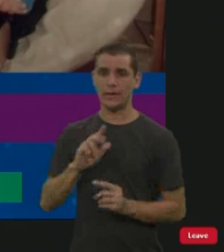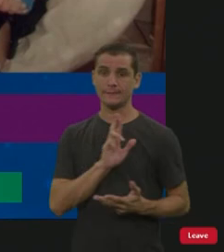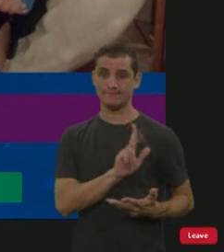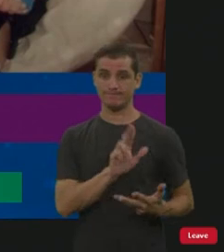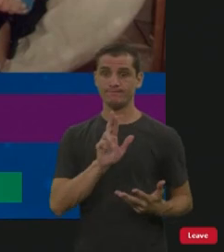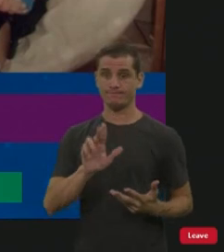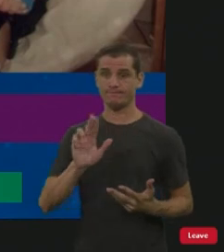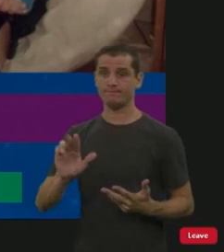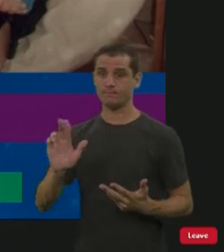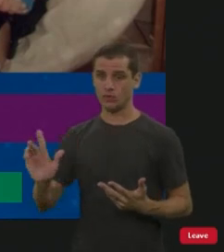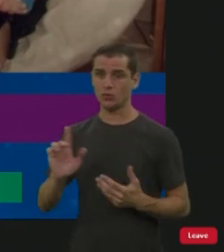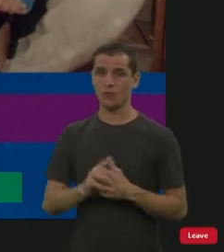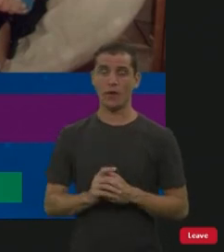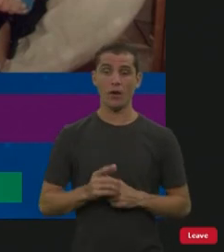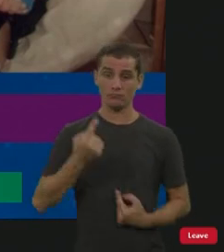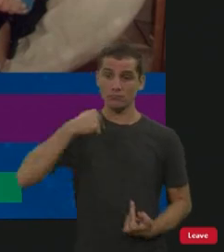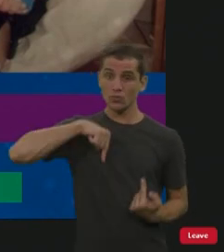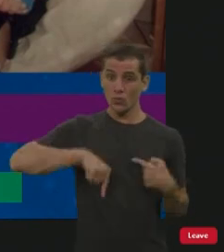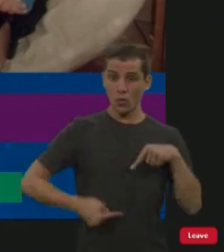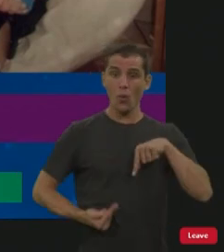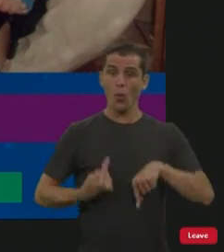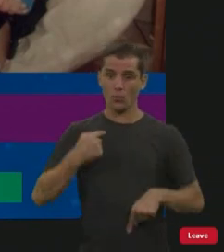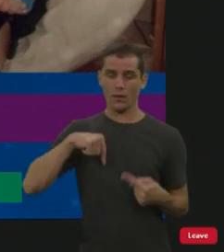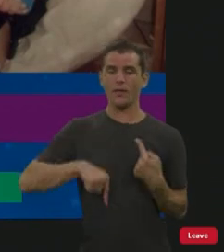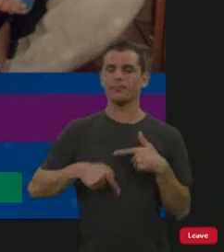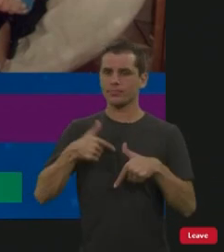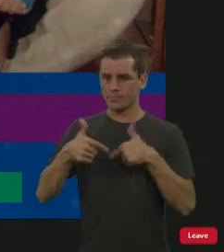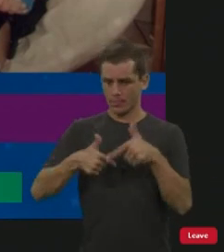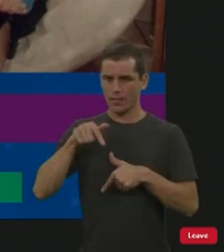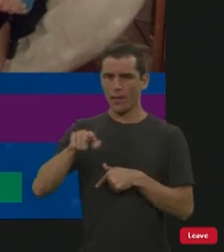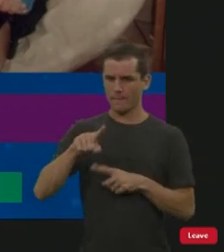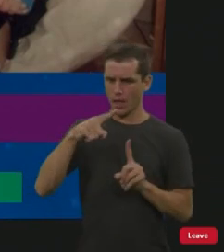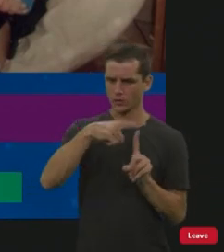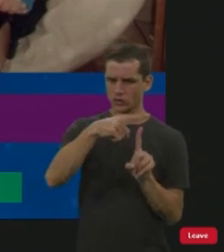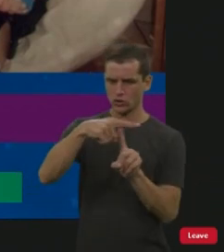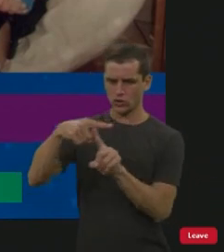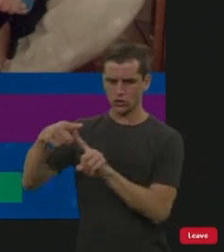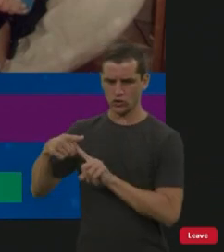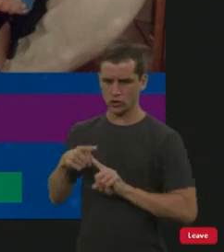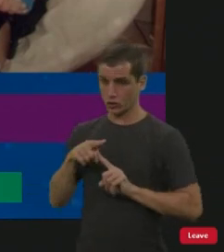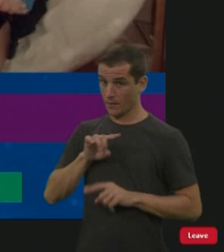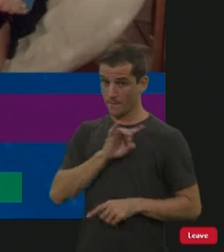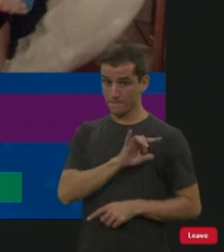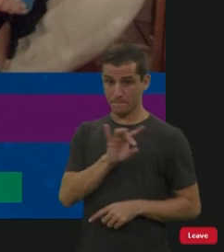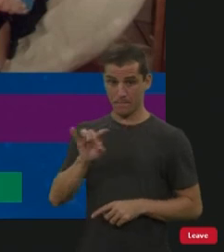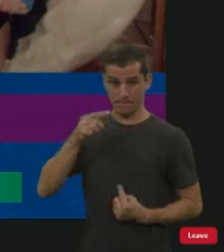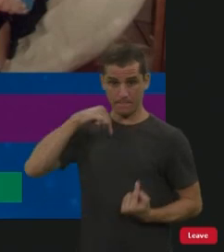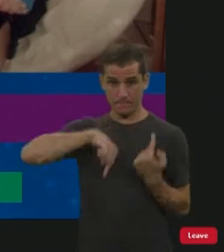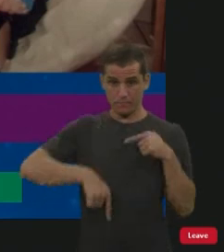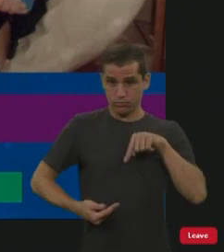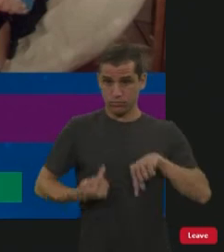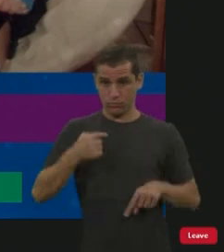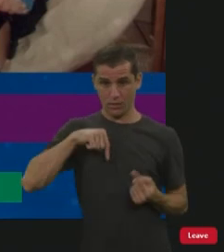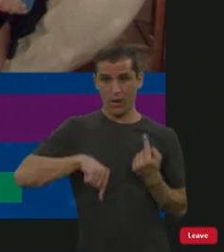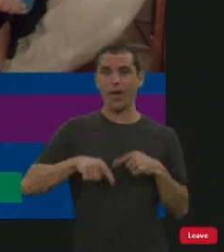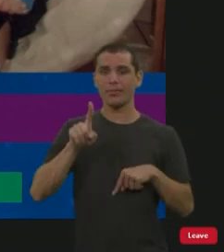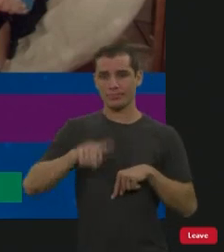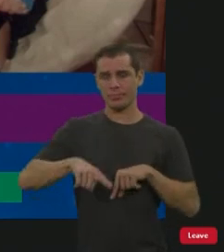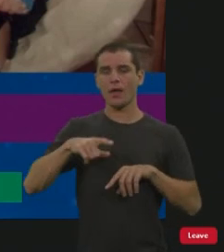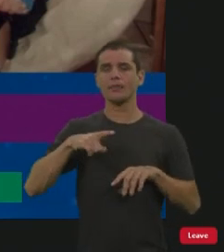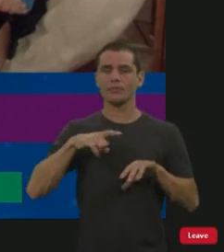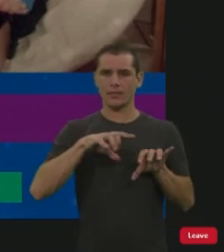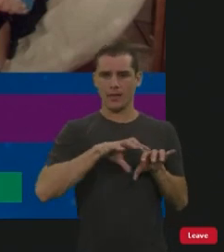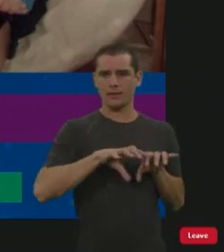Isso todo o organismo trabalha com todos esses tipos e cada metabolismo é um metabolismo separado, né, para